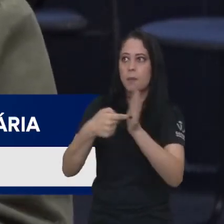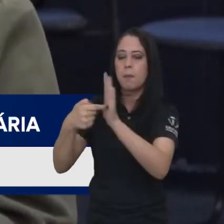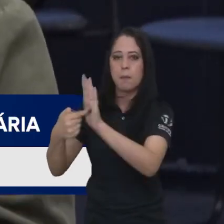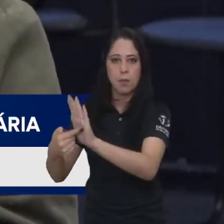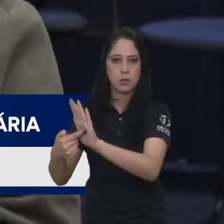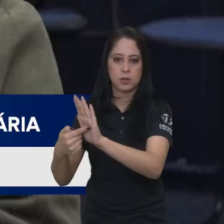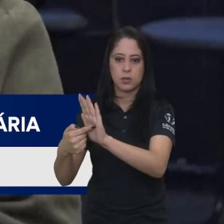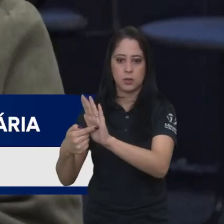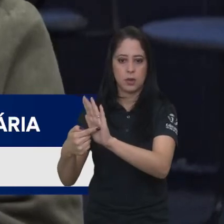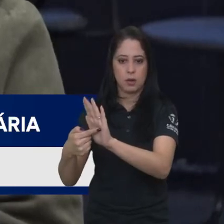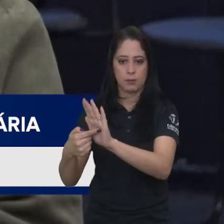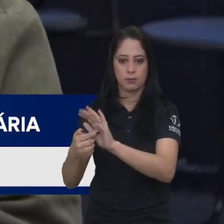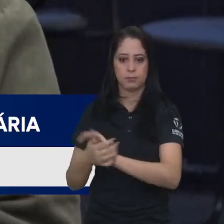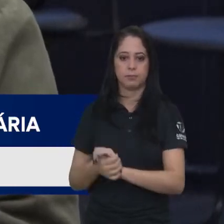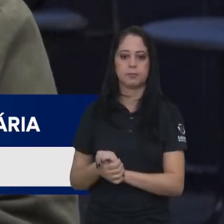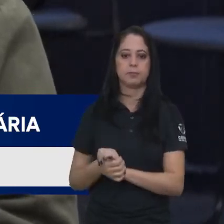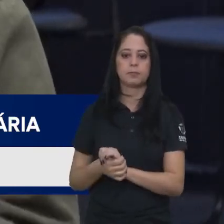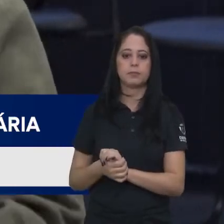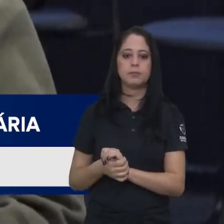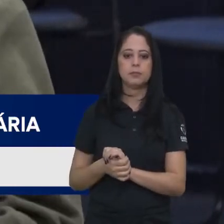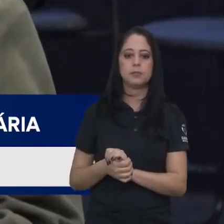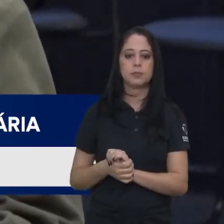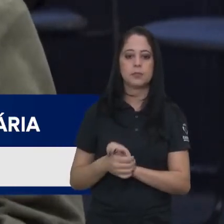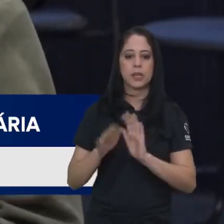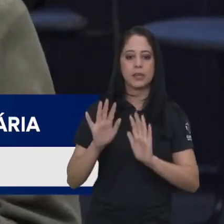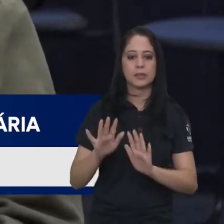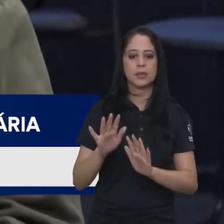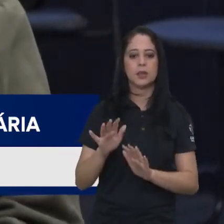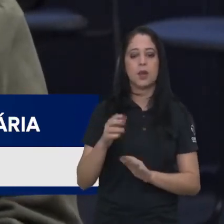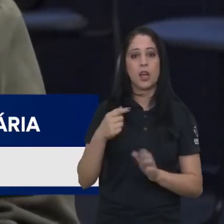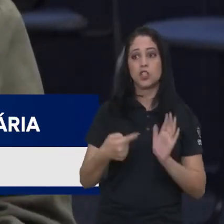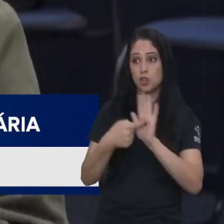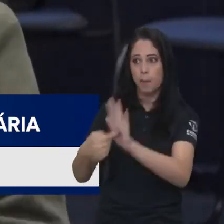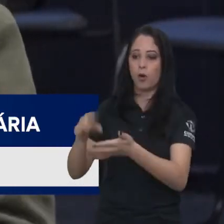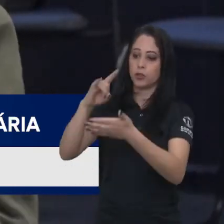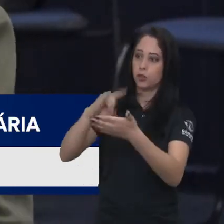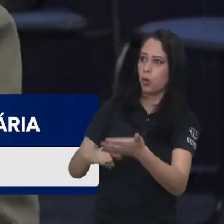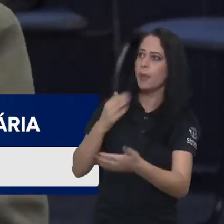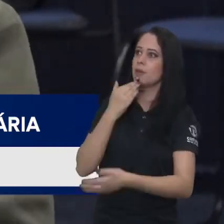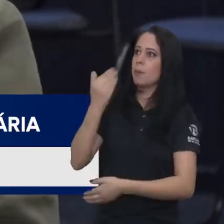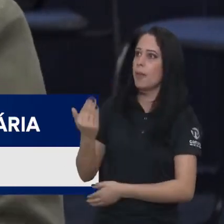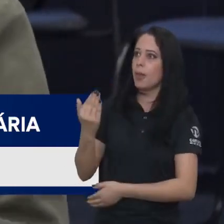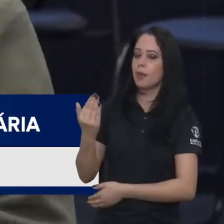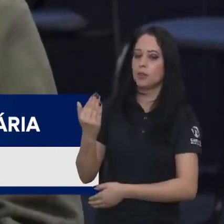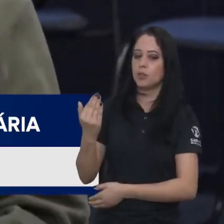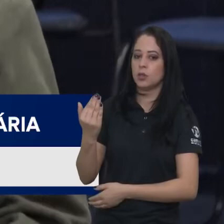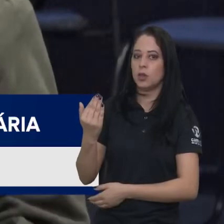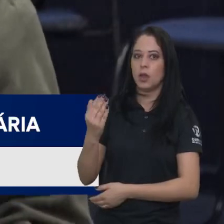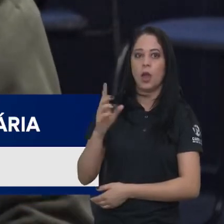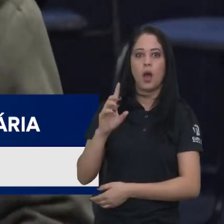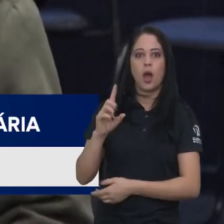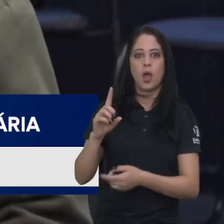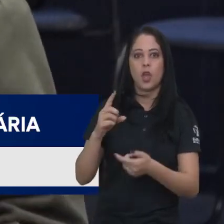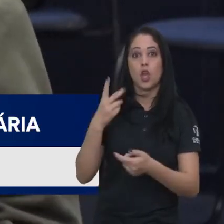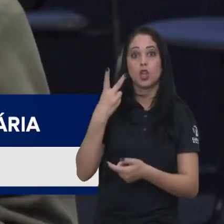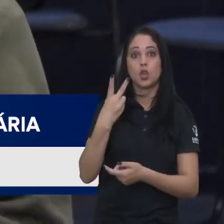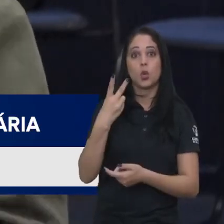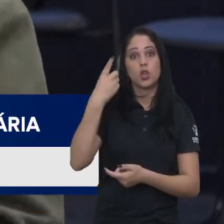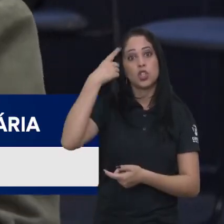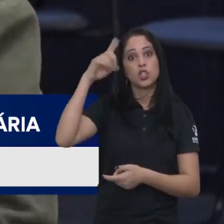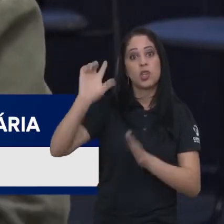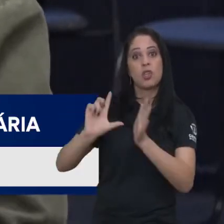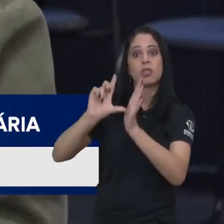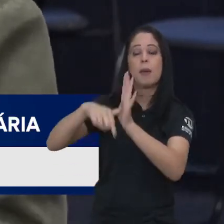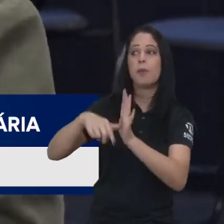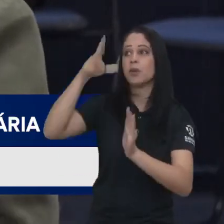tendo um retorno da prefeitura quanto a isso. Então, gente entra com a documenta, gente faz um pedido, dois, três dias depois,